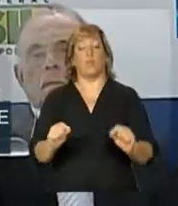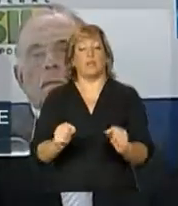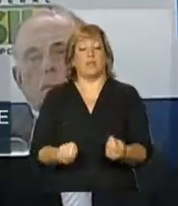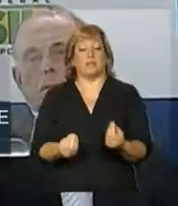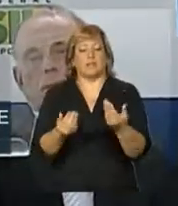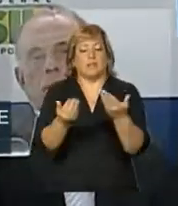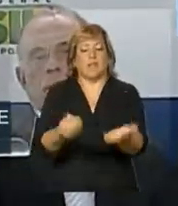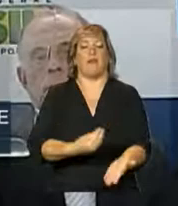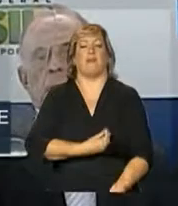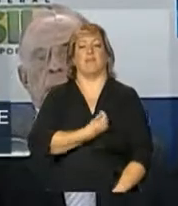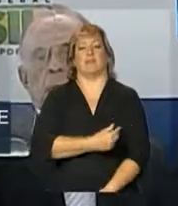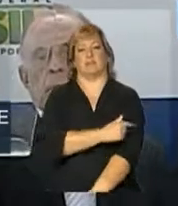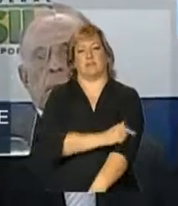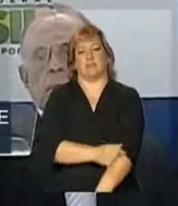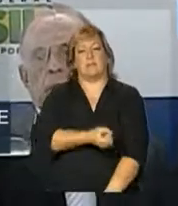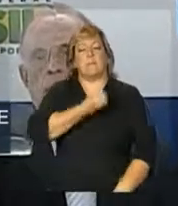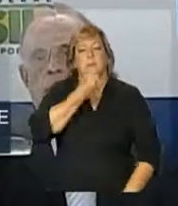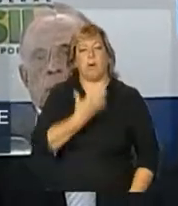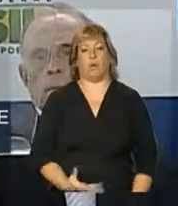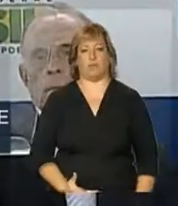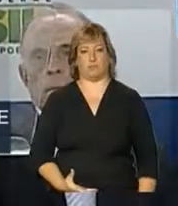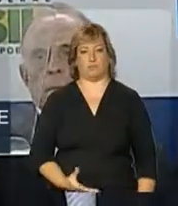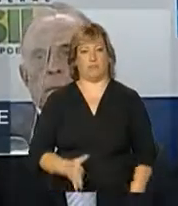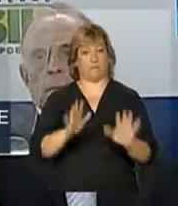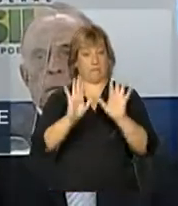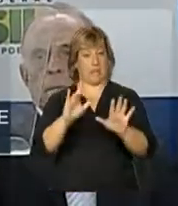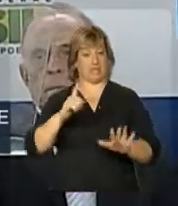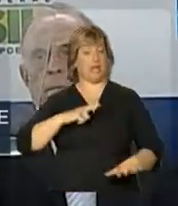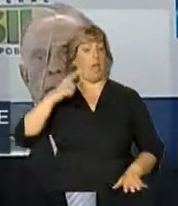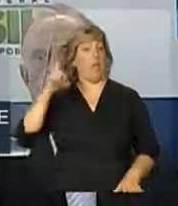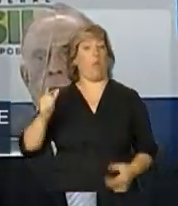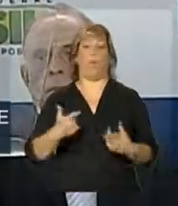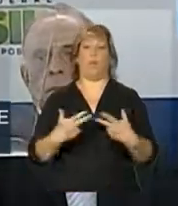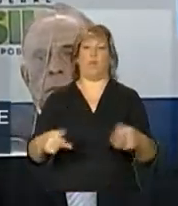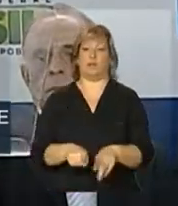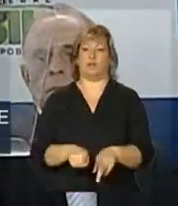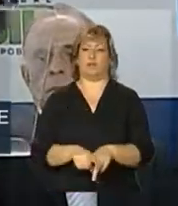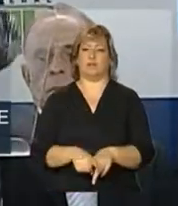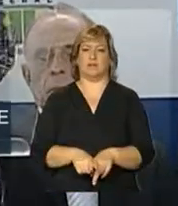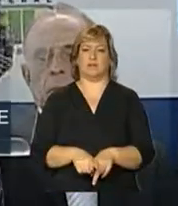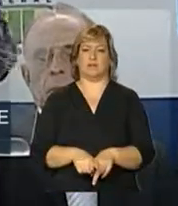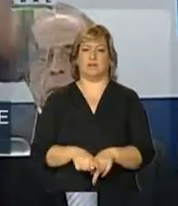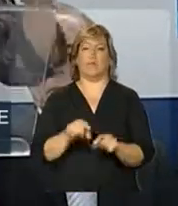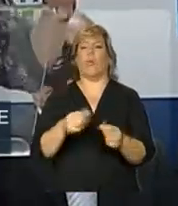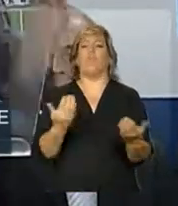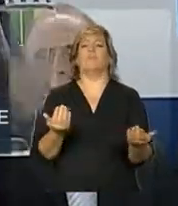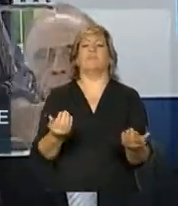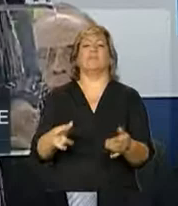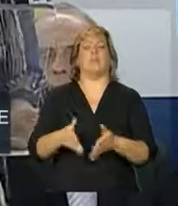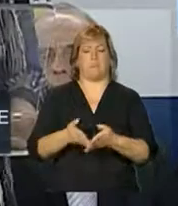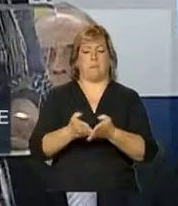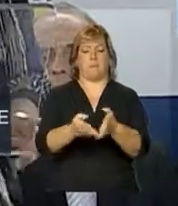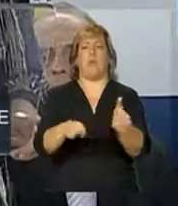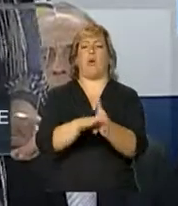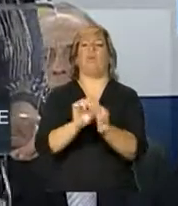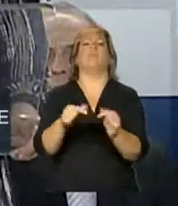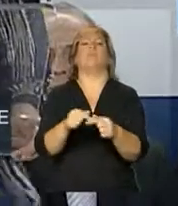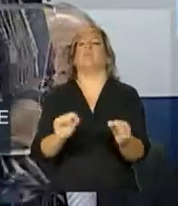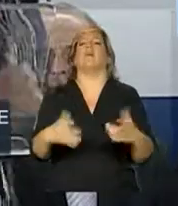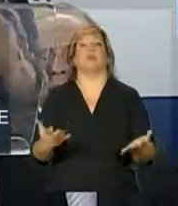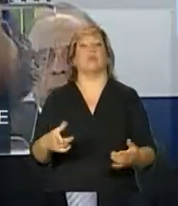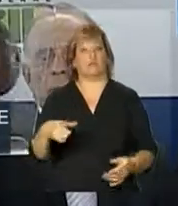assegurar vida digna. Agora, tem uma outra questão. O que que tem a ver Porto com isso? Tem tudo a